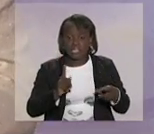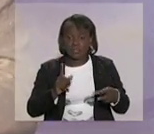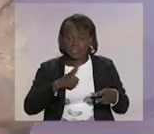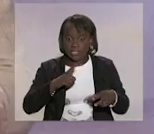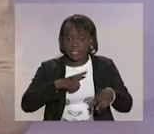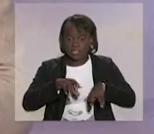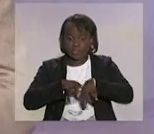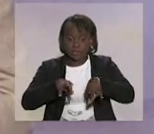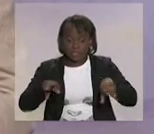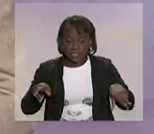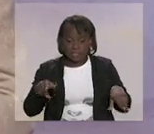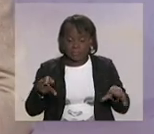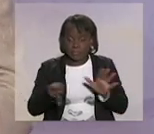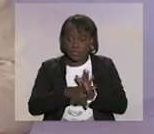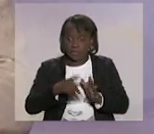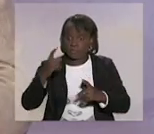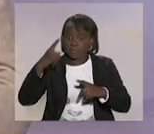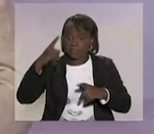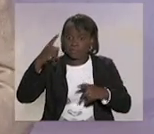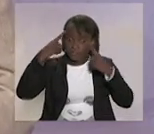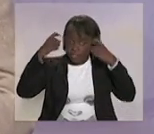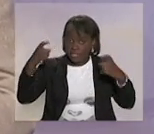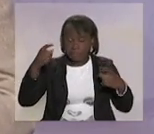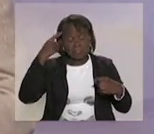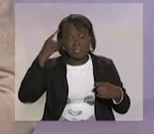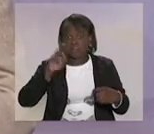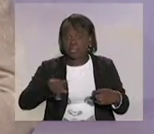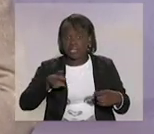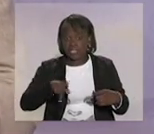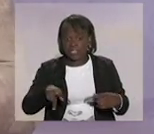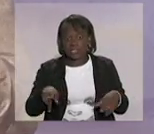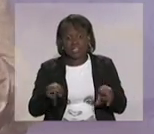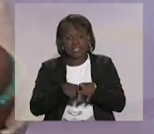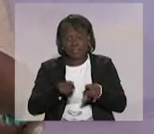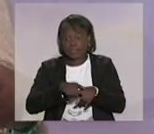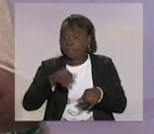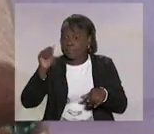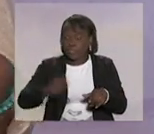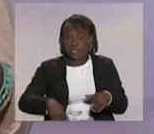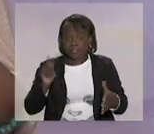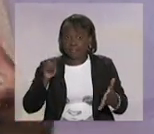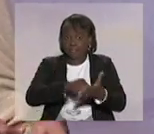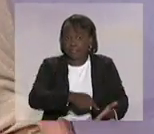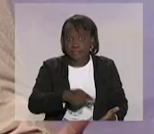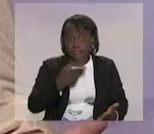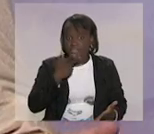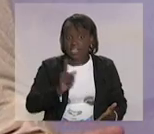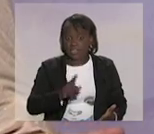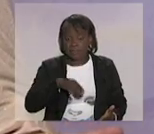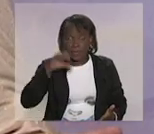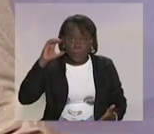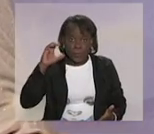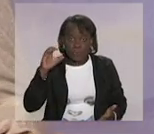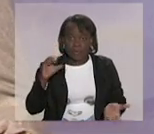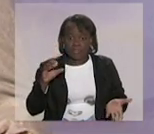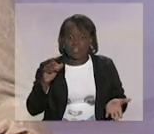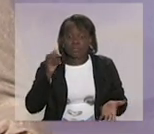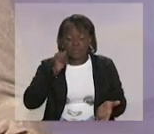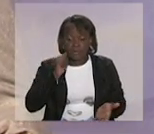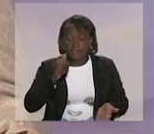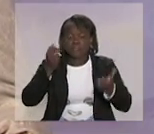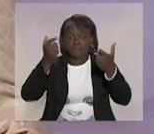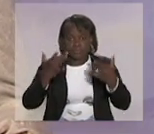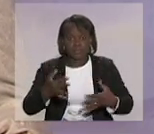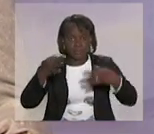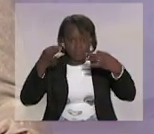perceber esses fatores como formas de violência, né? Muito menos denunciá-los, né? Então, como a